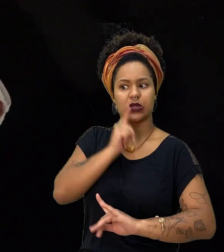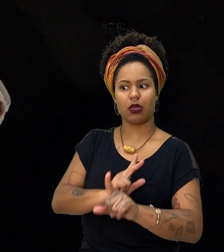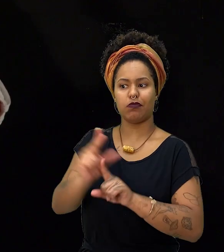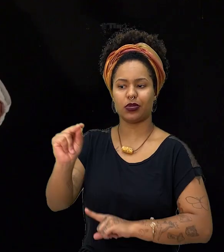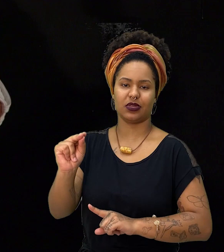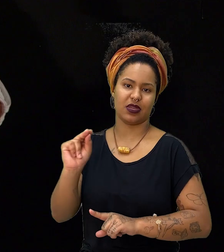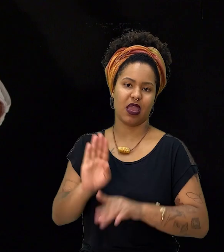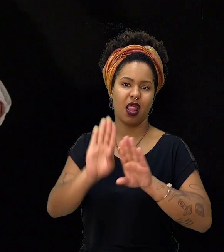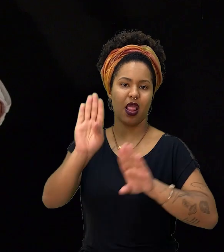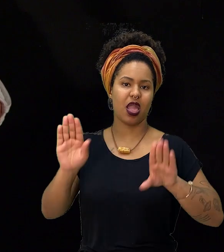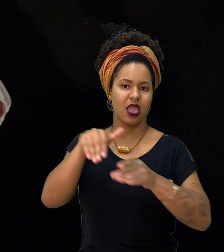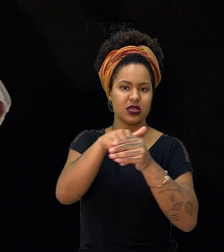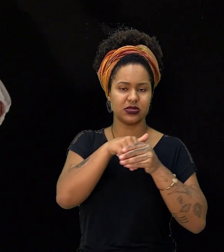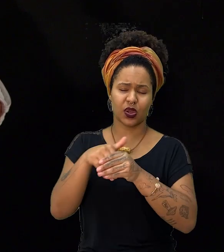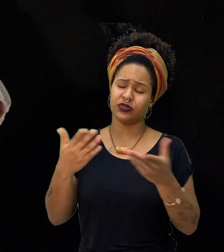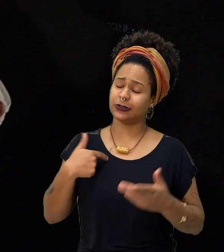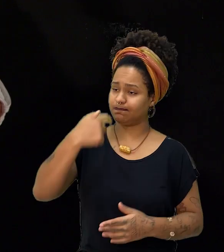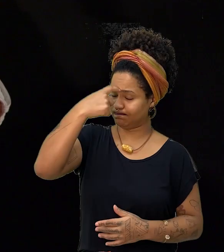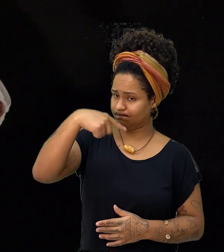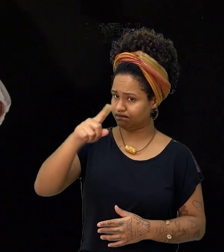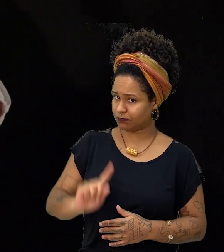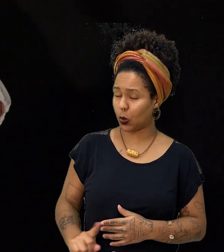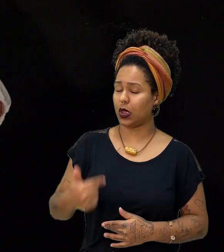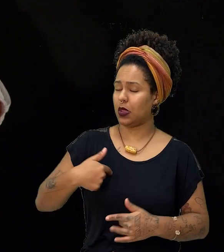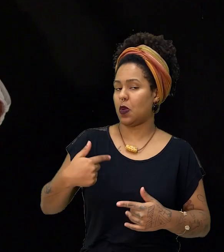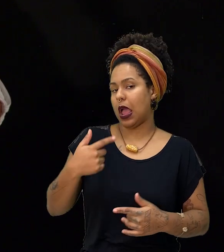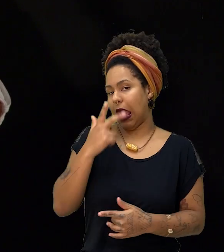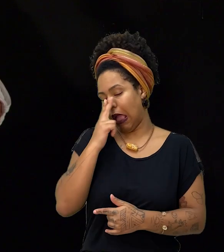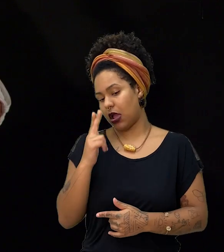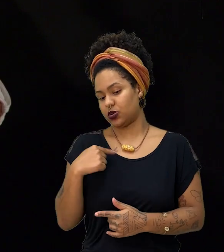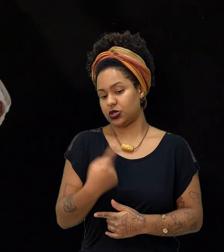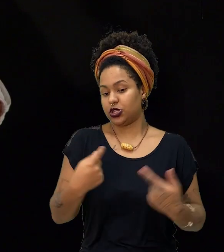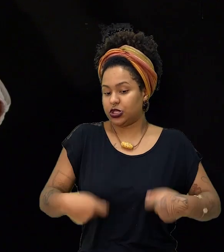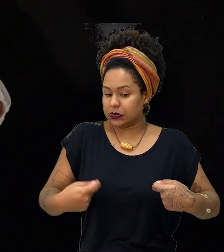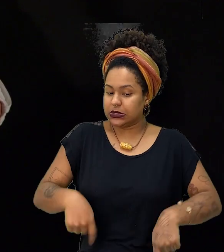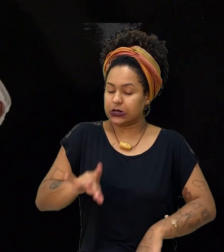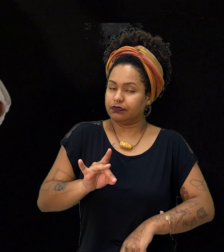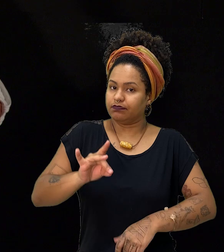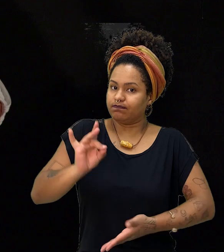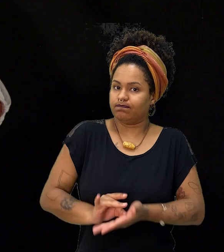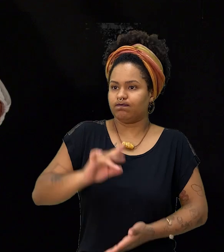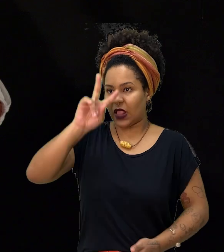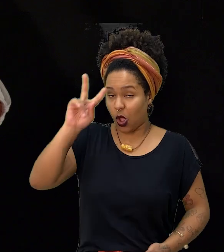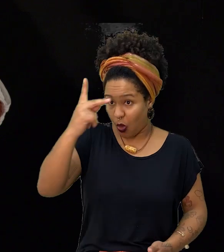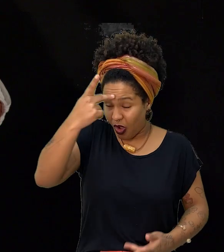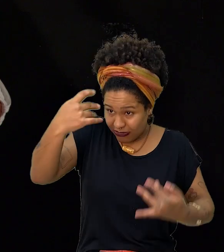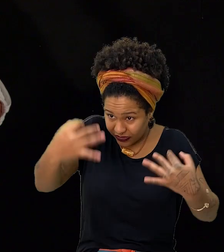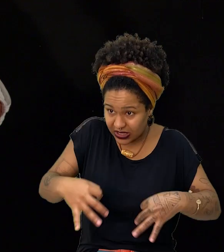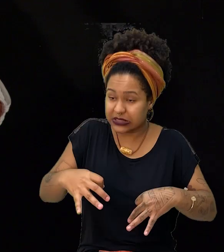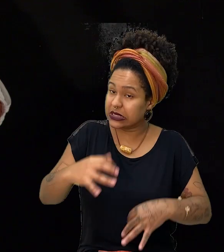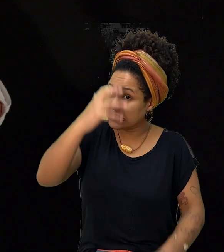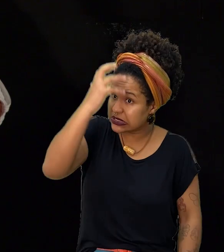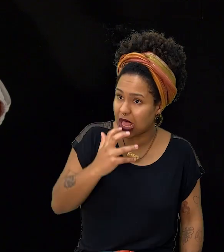eu, sinceramente, não sei. Eu acho que nós tivemos realmente convencimento de que a situação é muito séria.